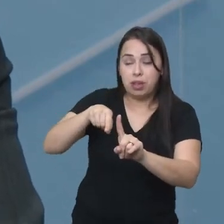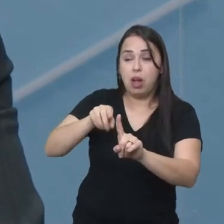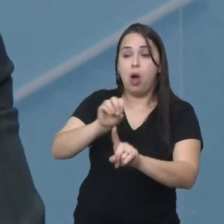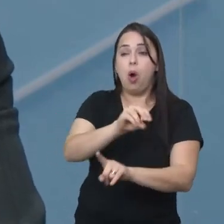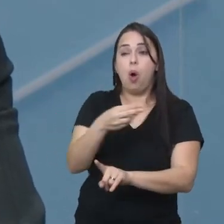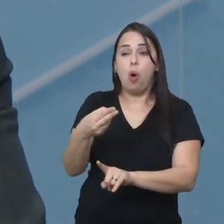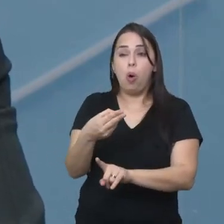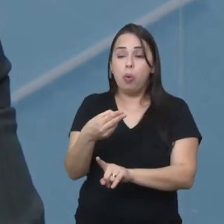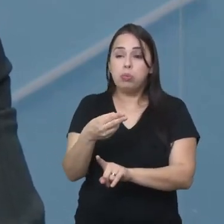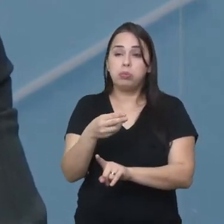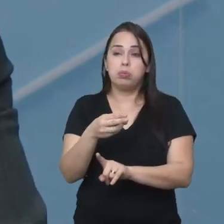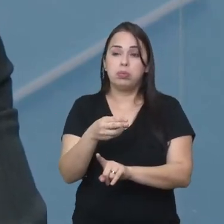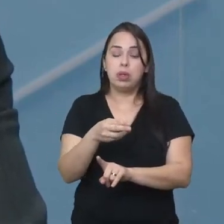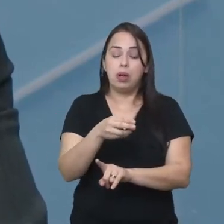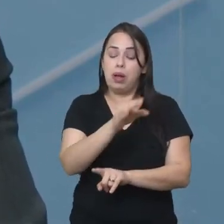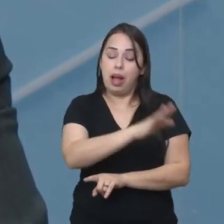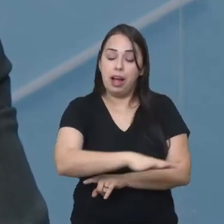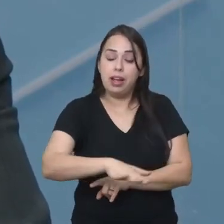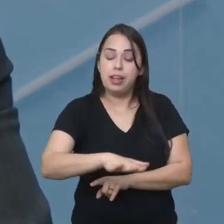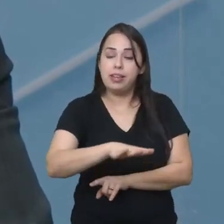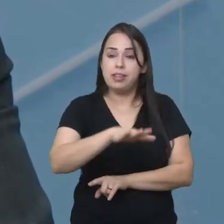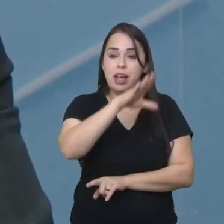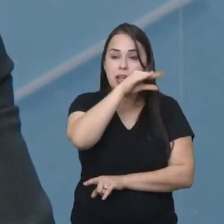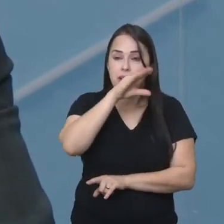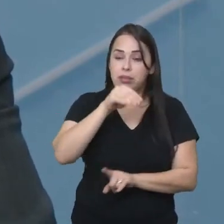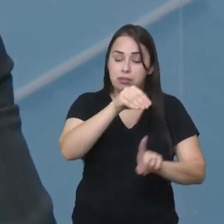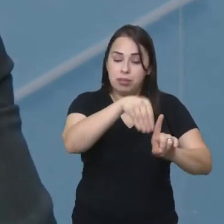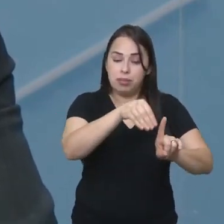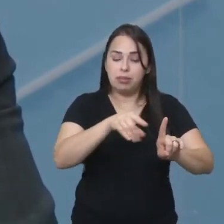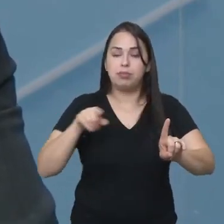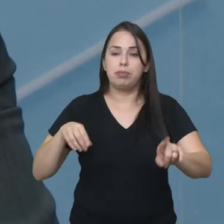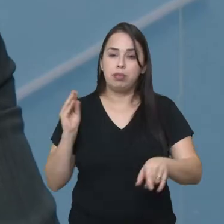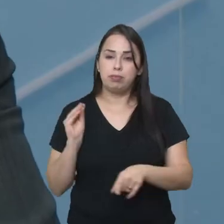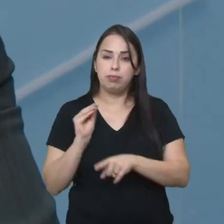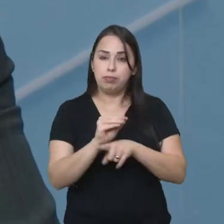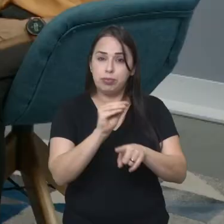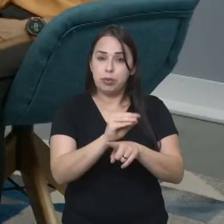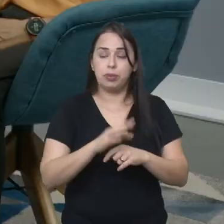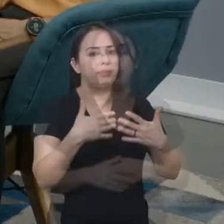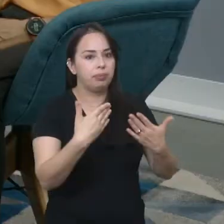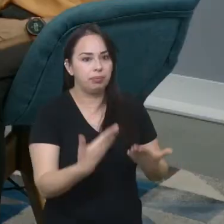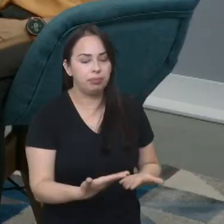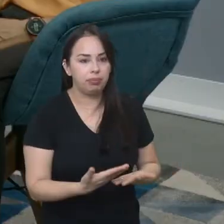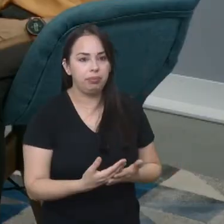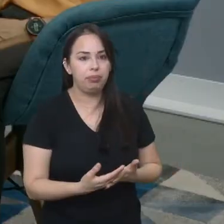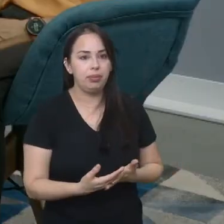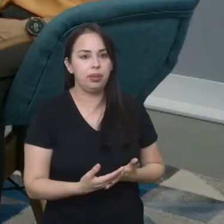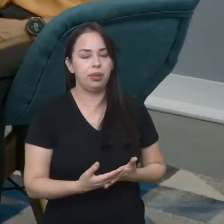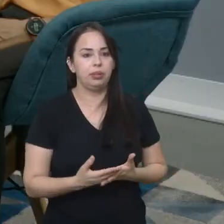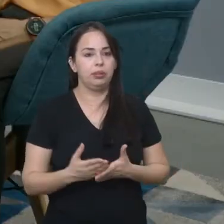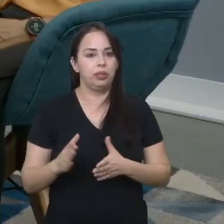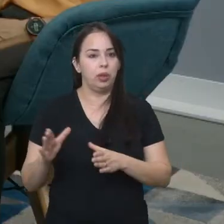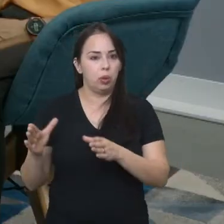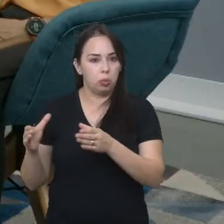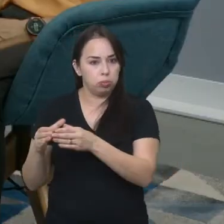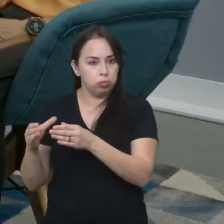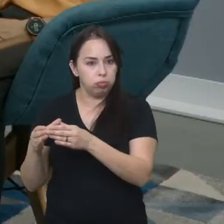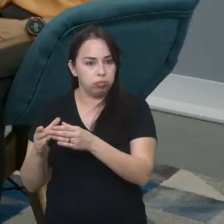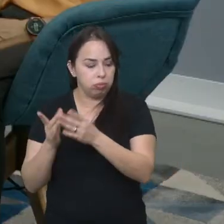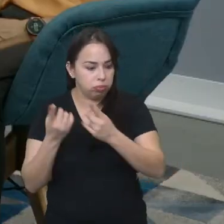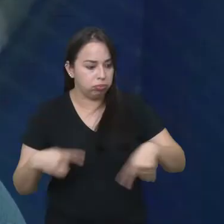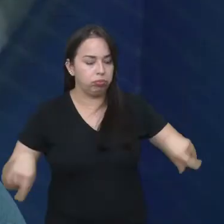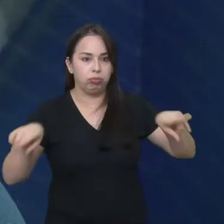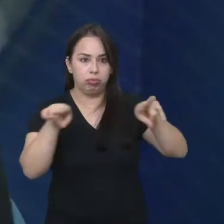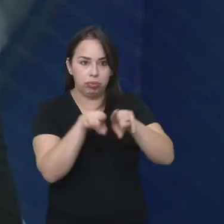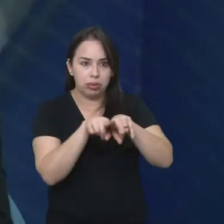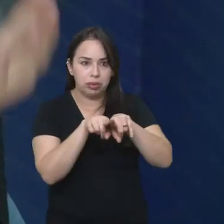né, ou pessoal da criança e do adolescente. Isso é importante dizer. E, seu Gilson, o Conselho Tutelar ele é um parceiro do